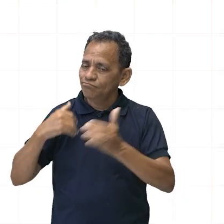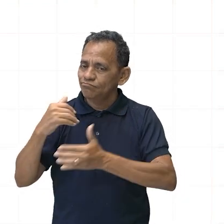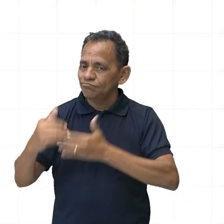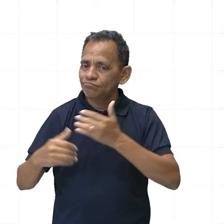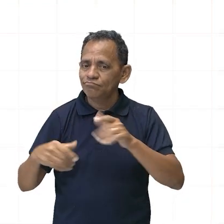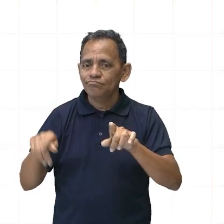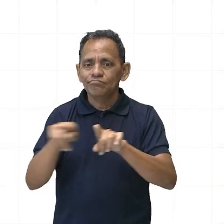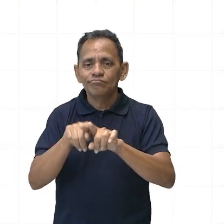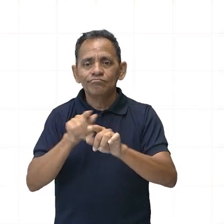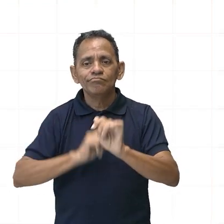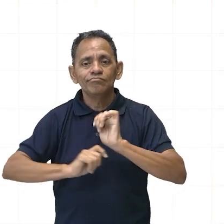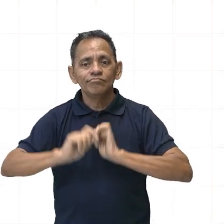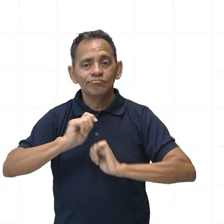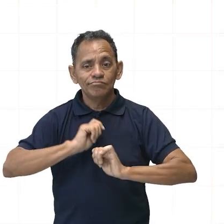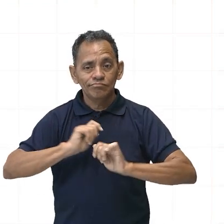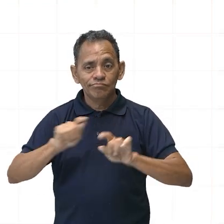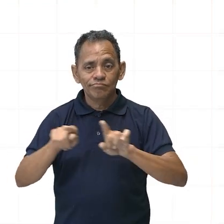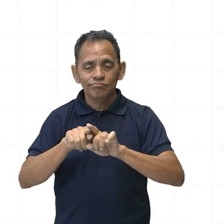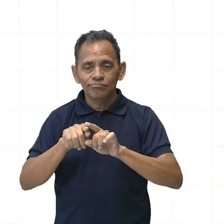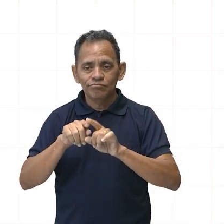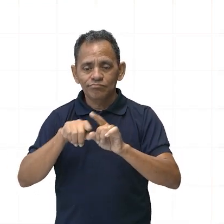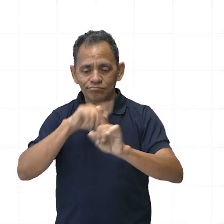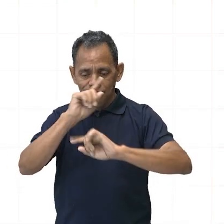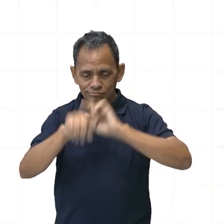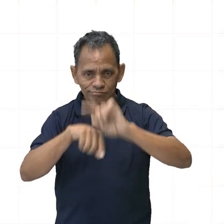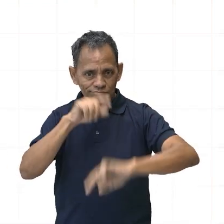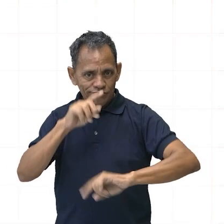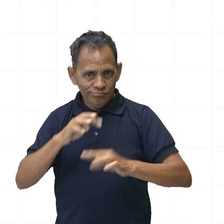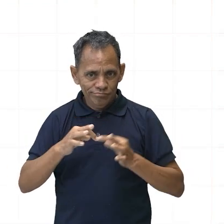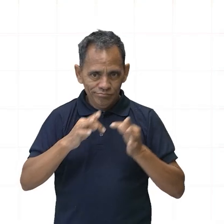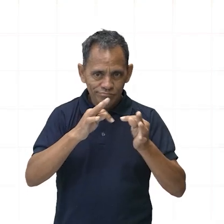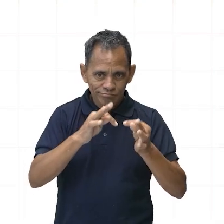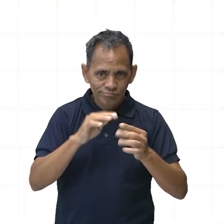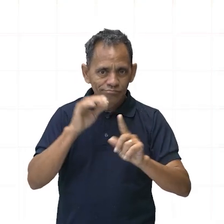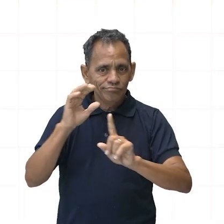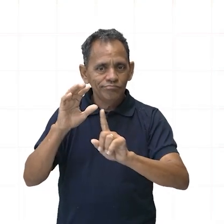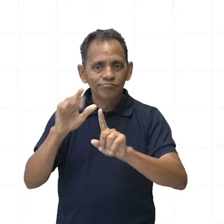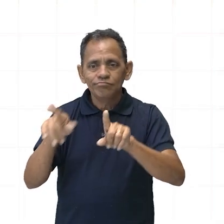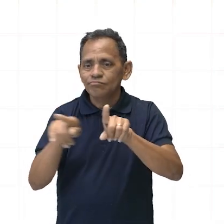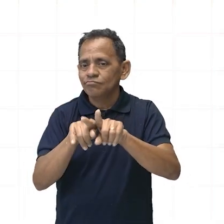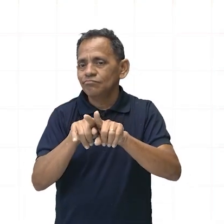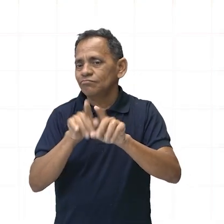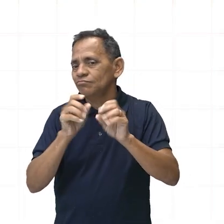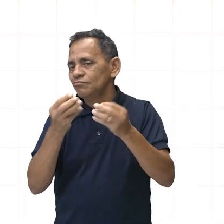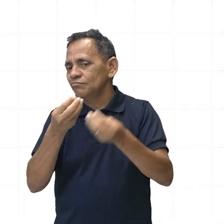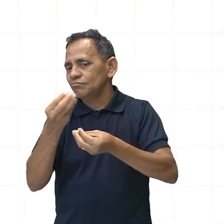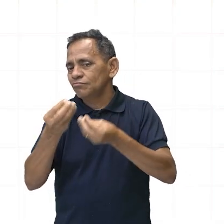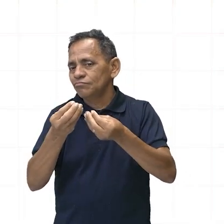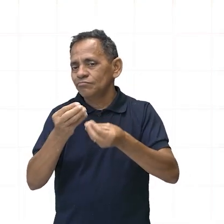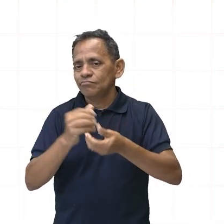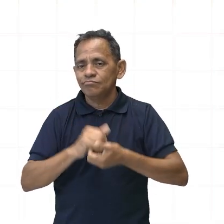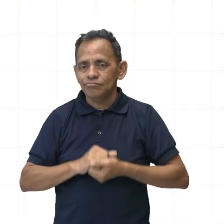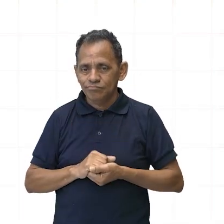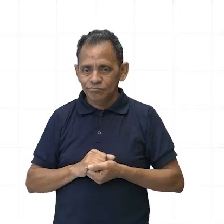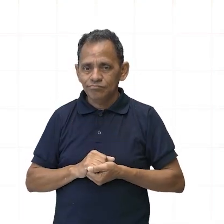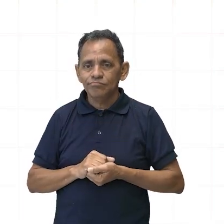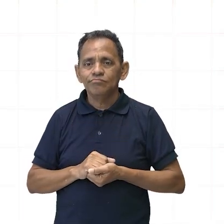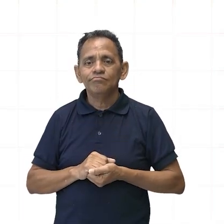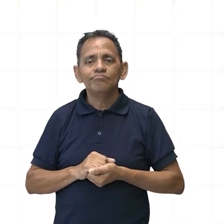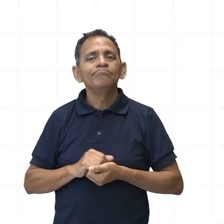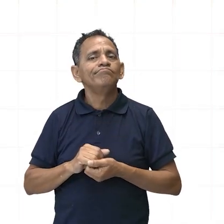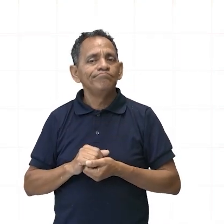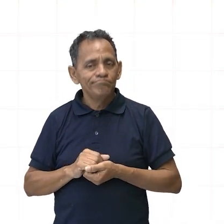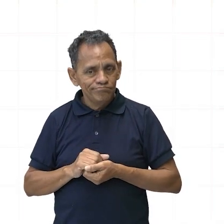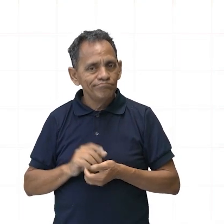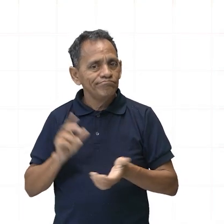desenvolvimento econômico e os avanços tecnológicos acabam influenciando bastante, né? Influenciam